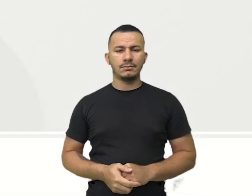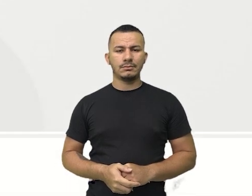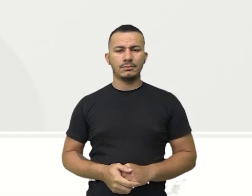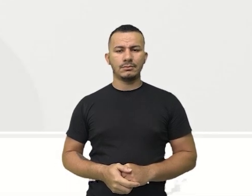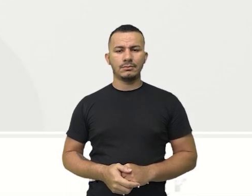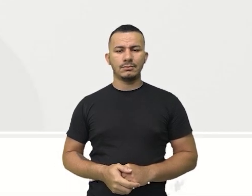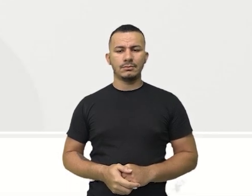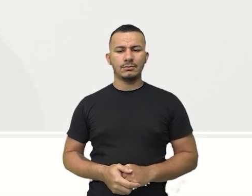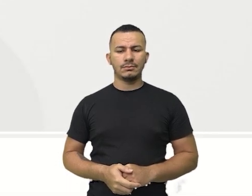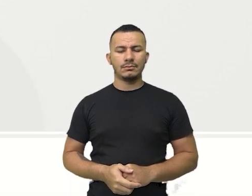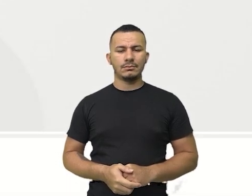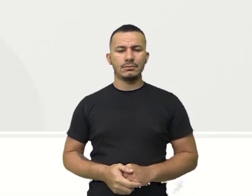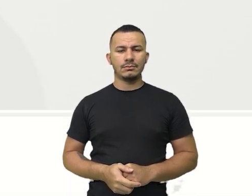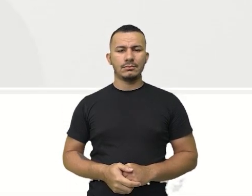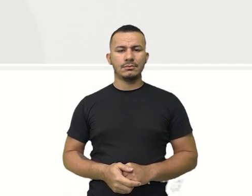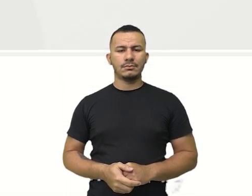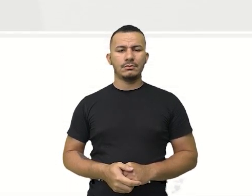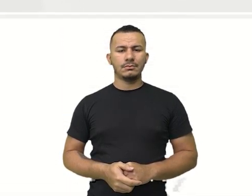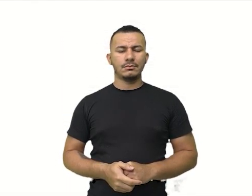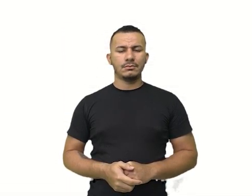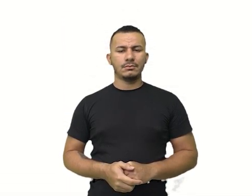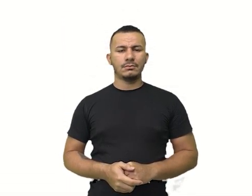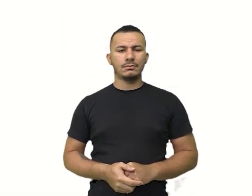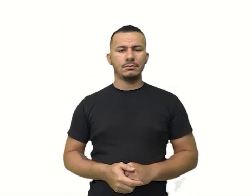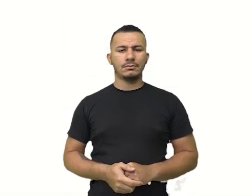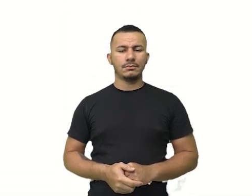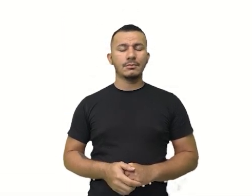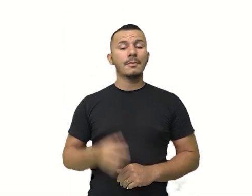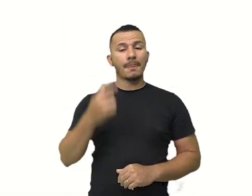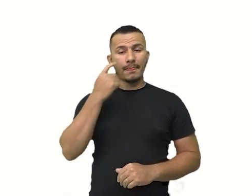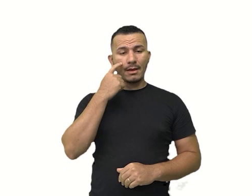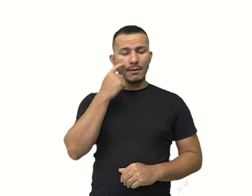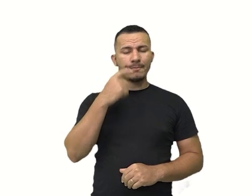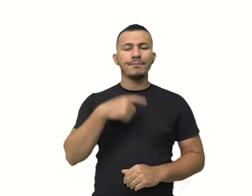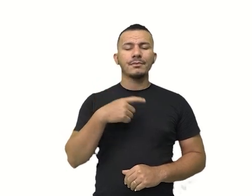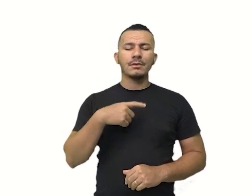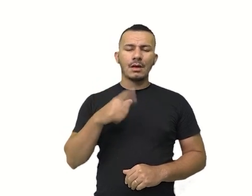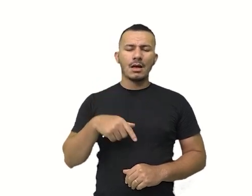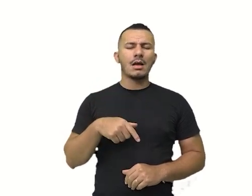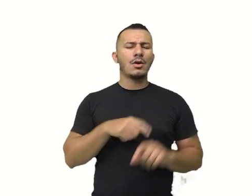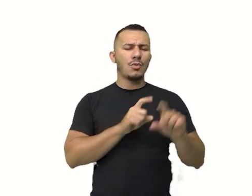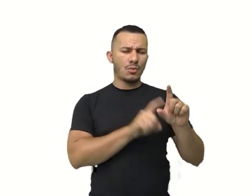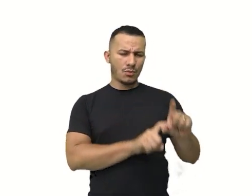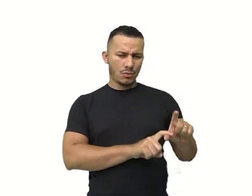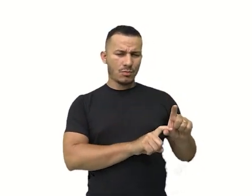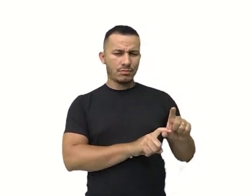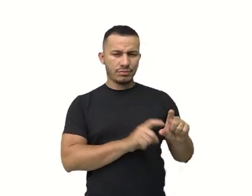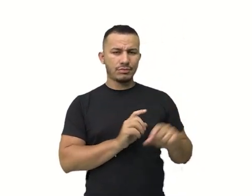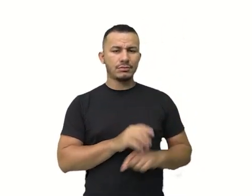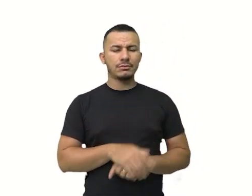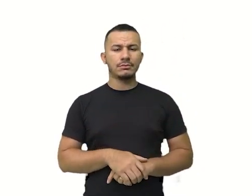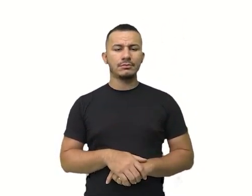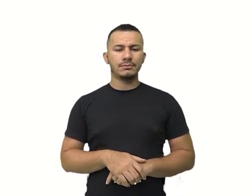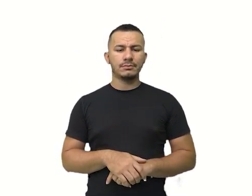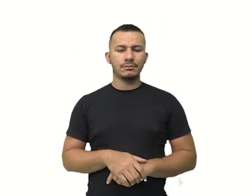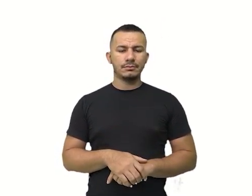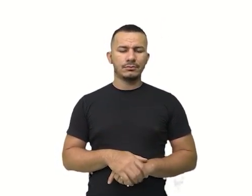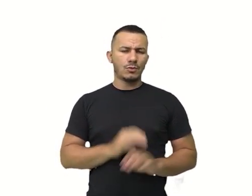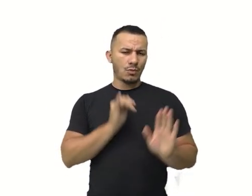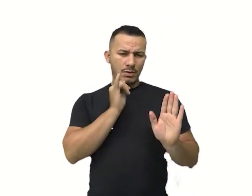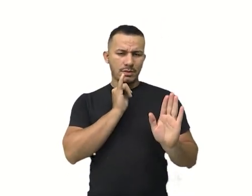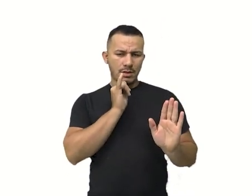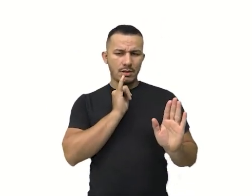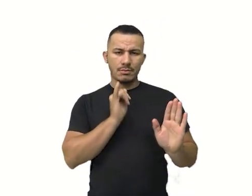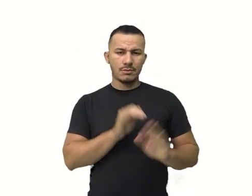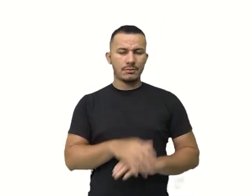Você vai ganhar um espaçozinho bem aqui, tá bom? Olha só, o professor tinha uma dívida, tá legal? Isso aqui é um exemplo extra, tá, pessoal? Um